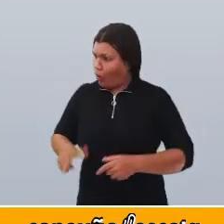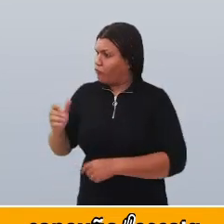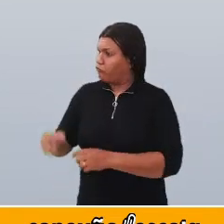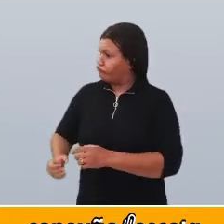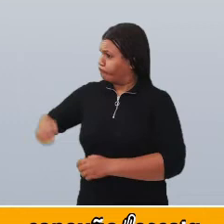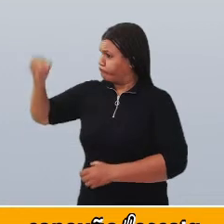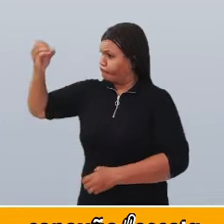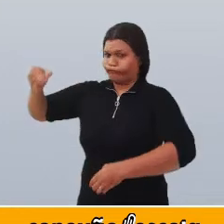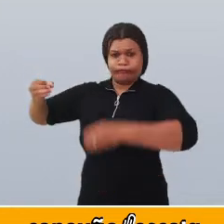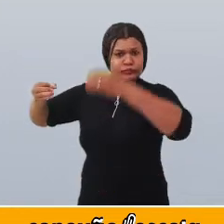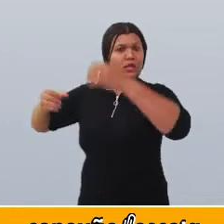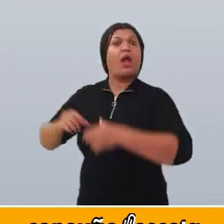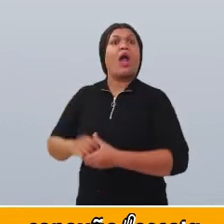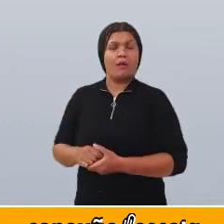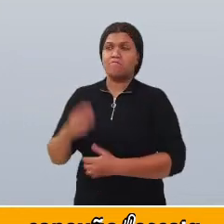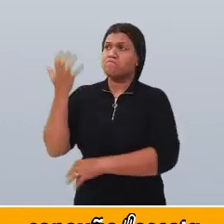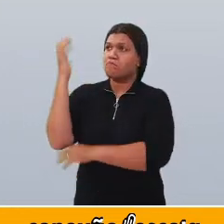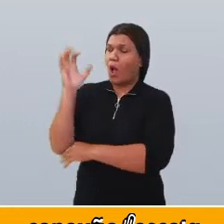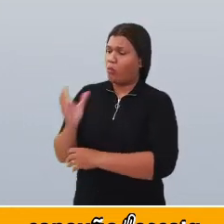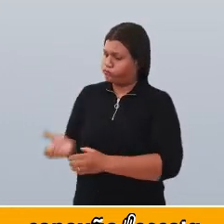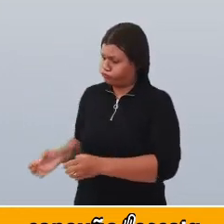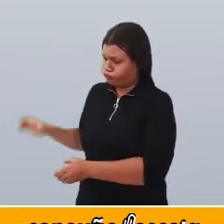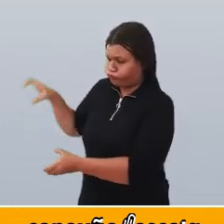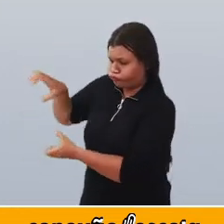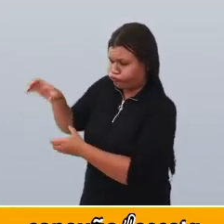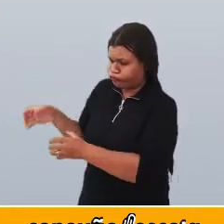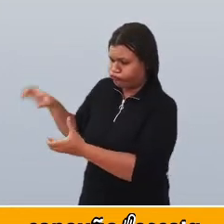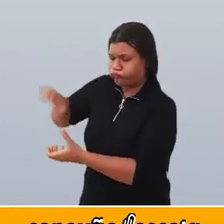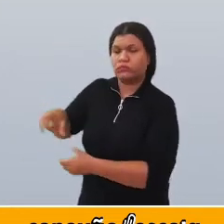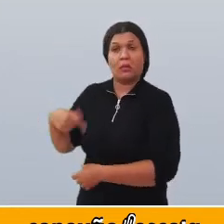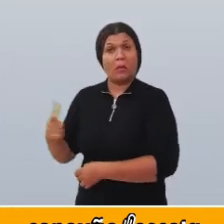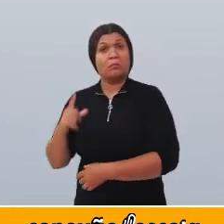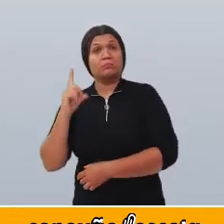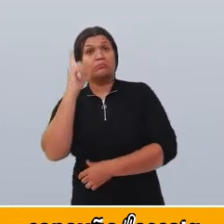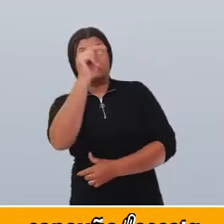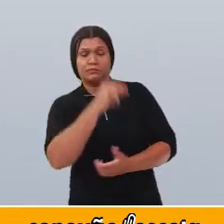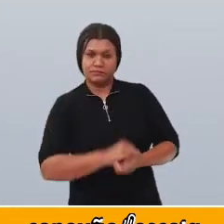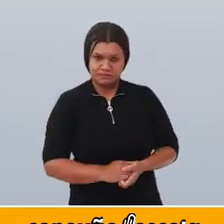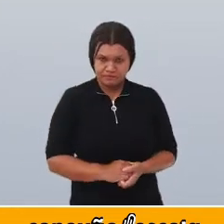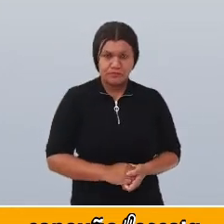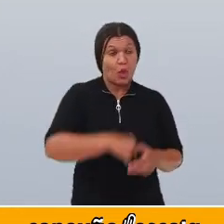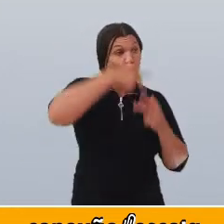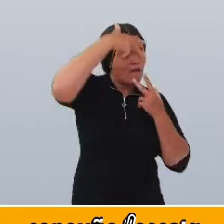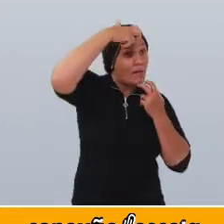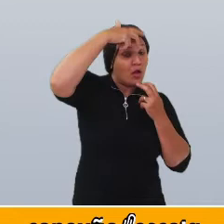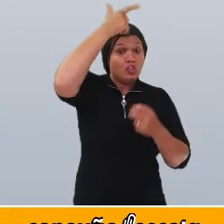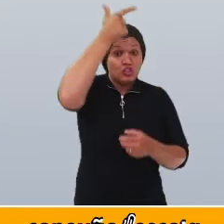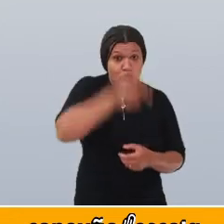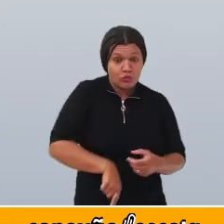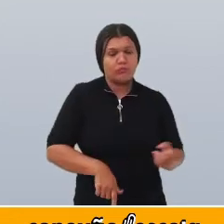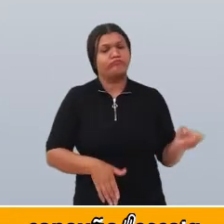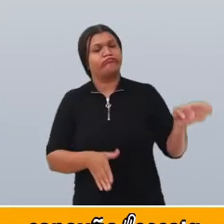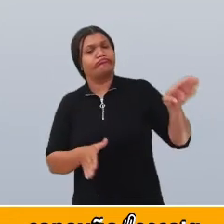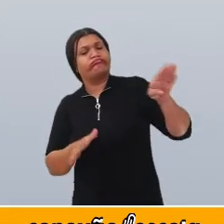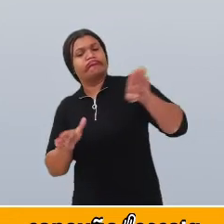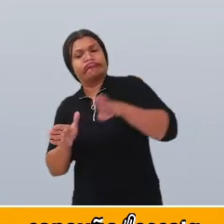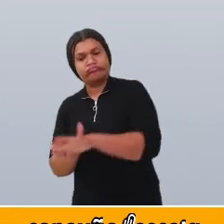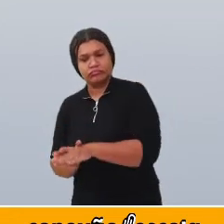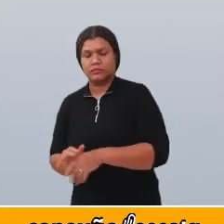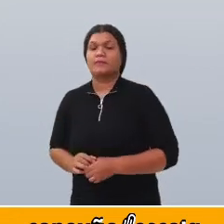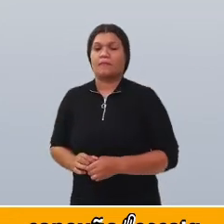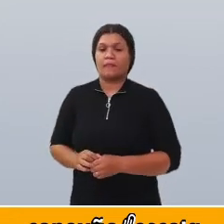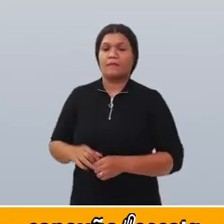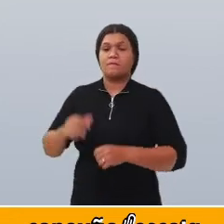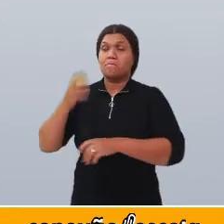os enchimentos e retirou-se. O bode veio e envarou